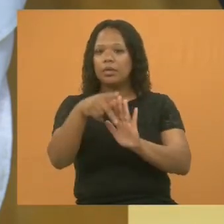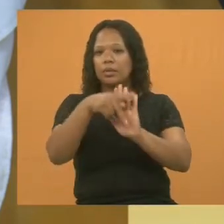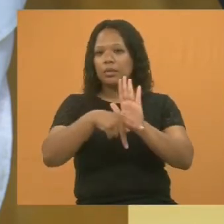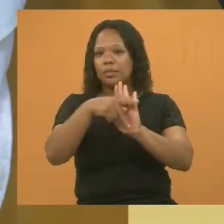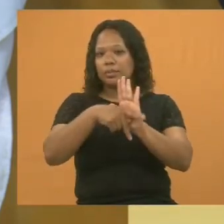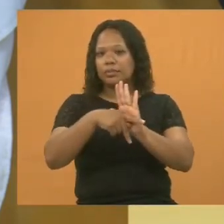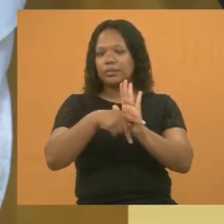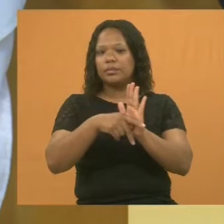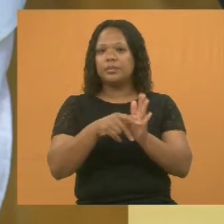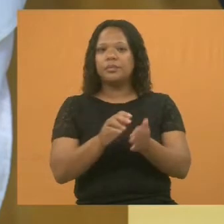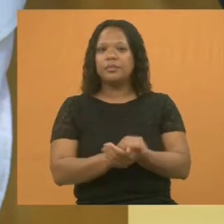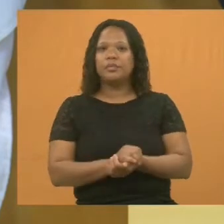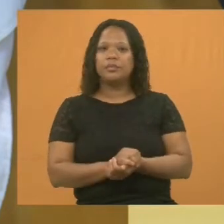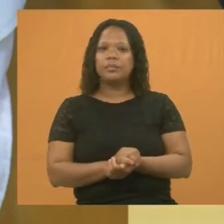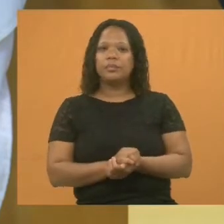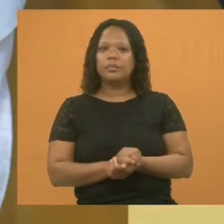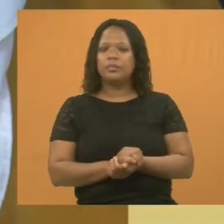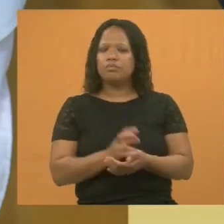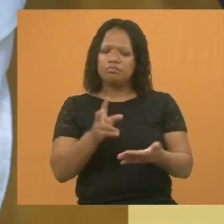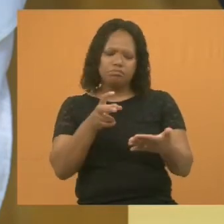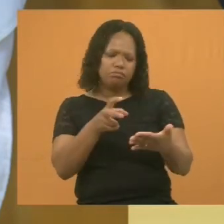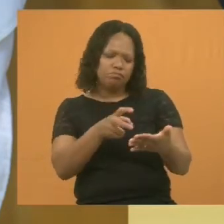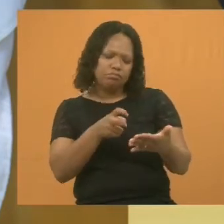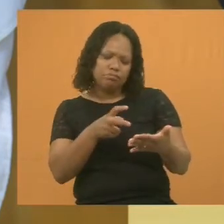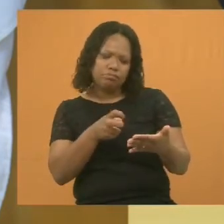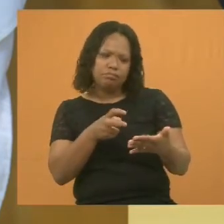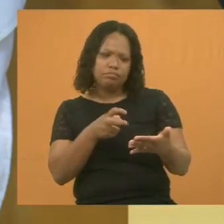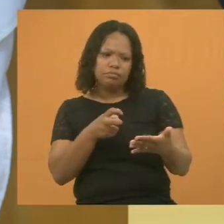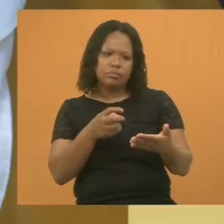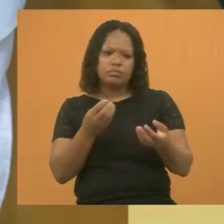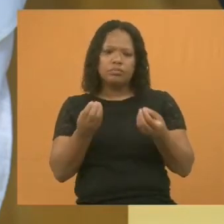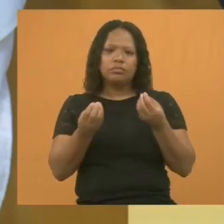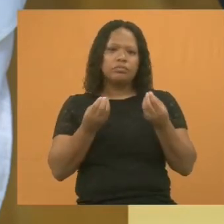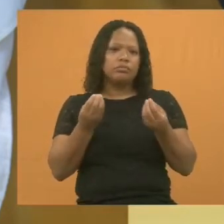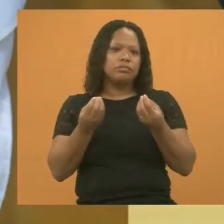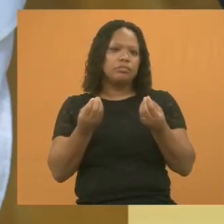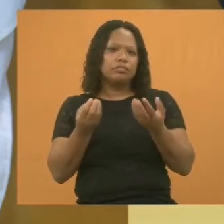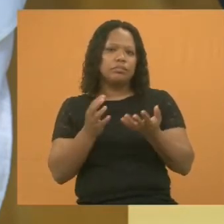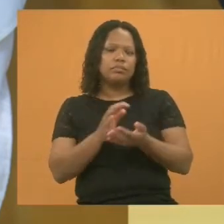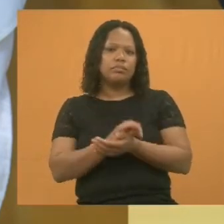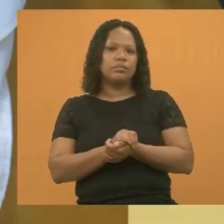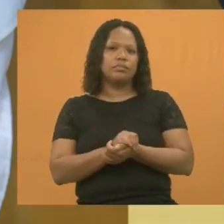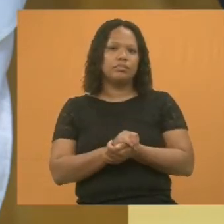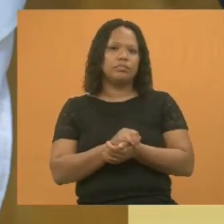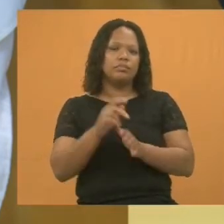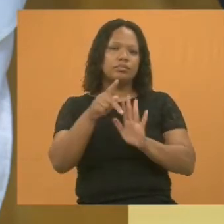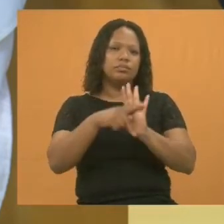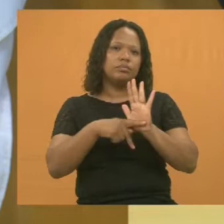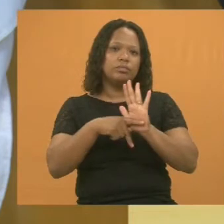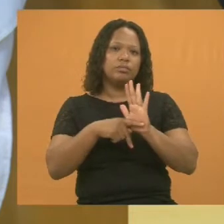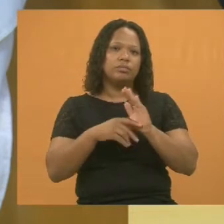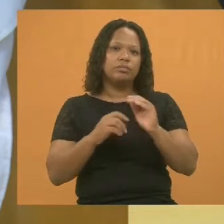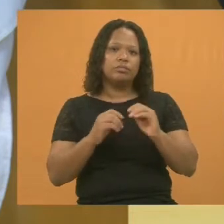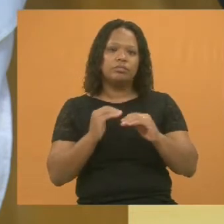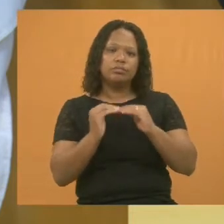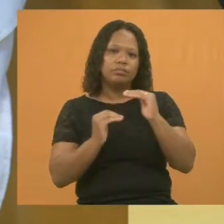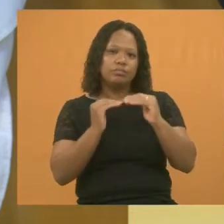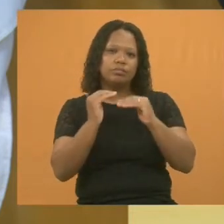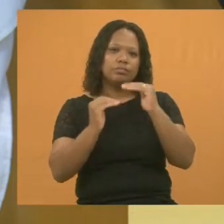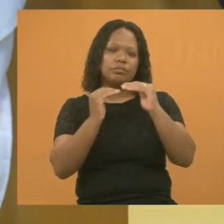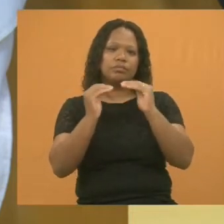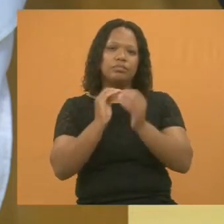diretor para perceberem como é a estrutura de um plano diretor dentro